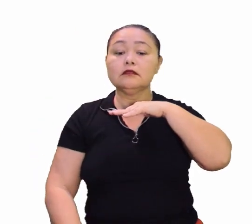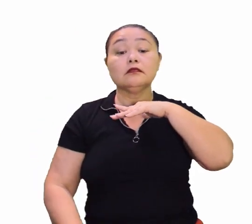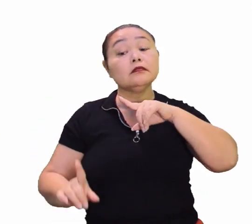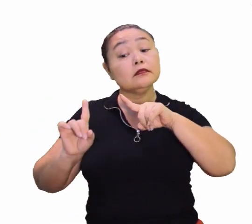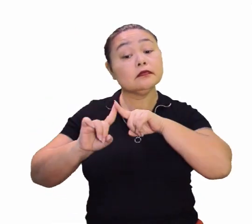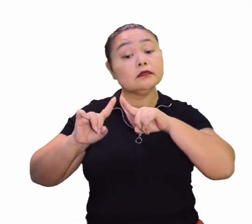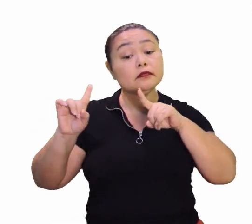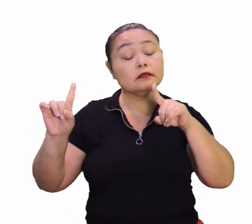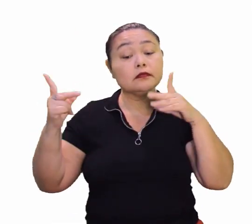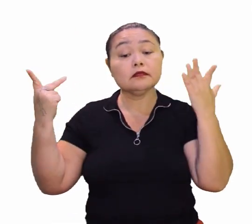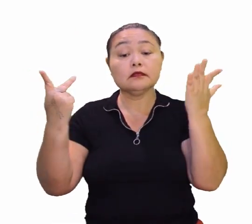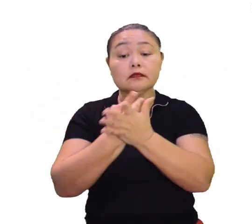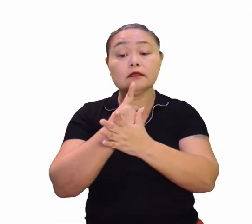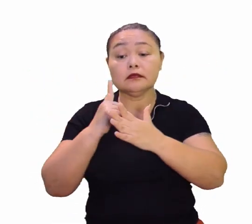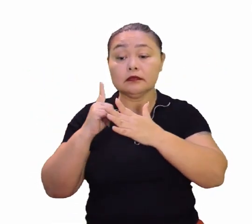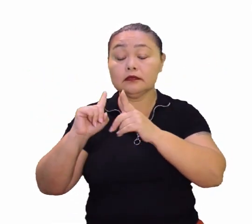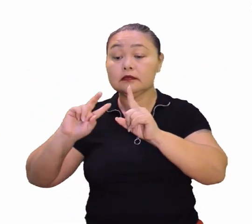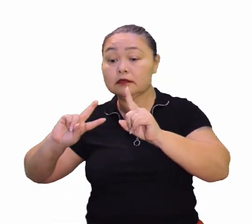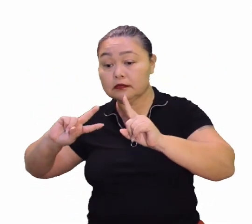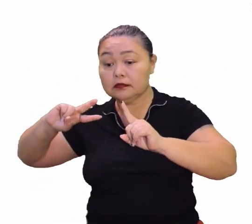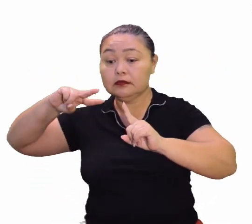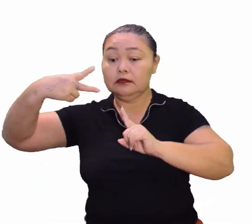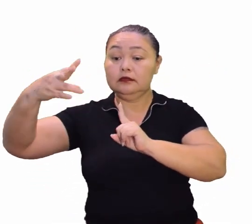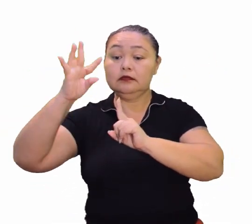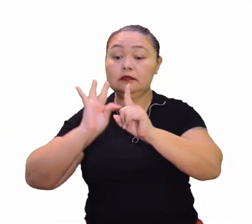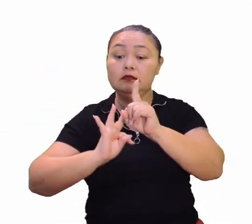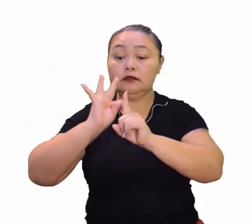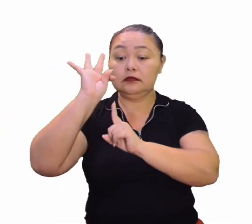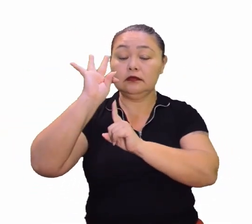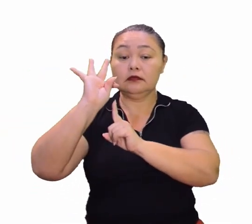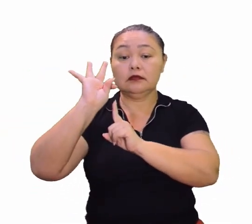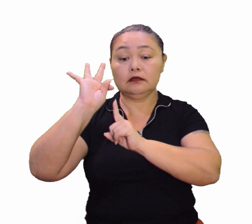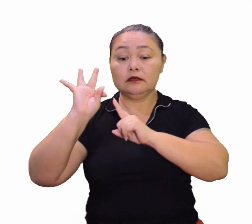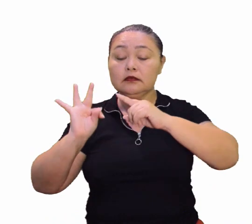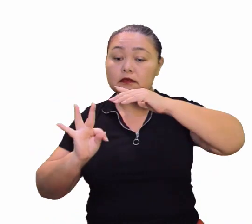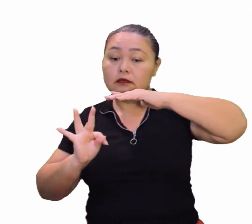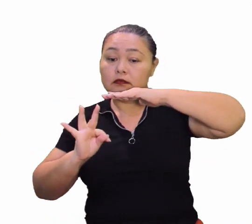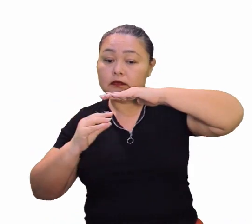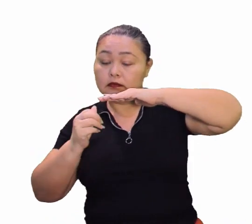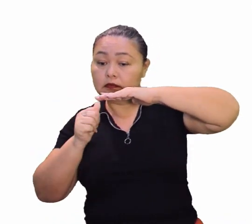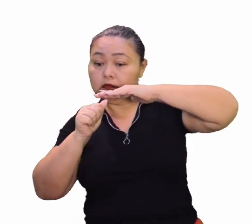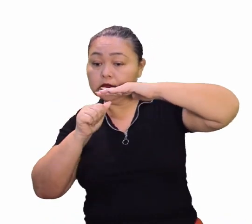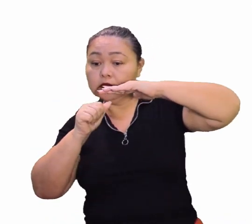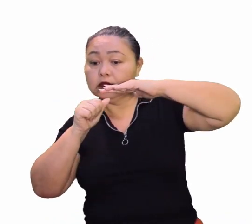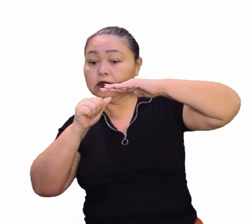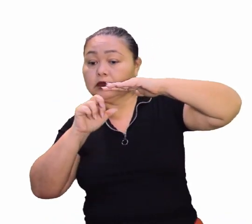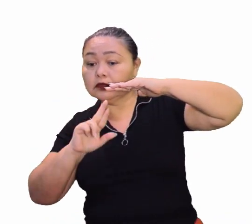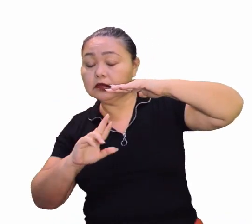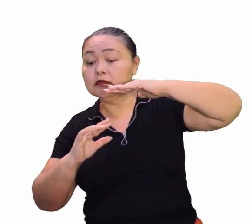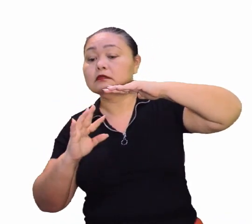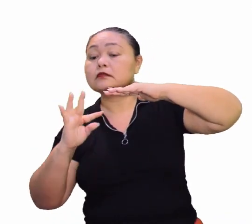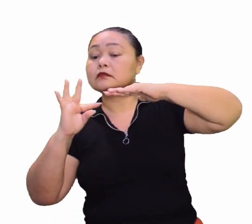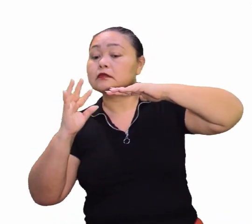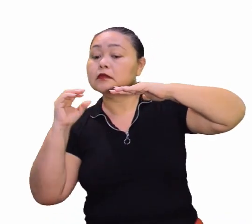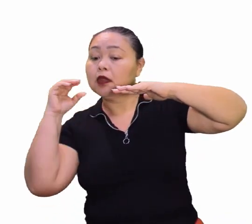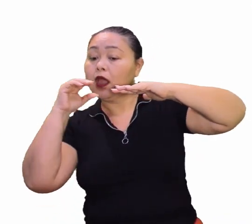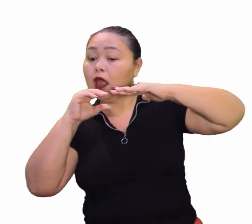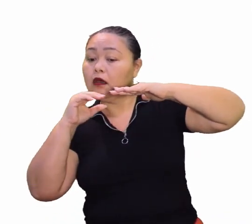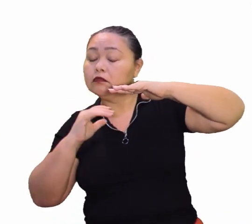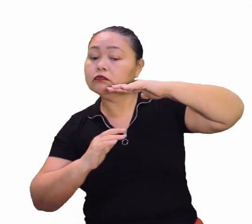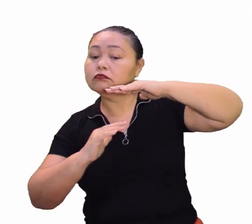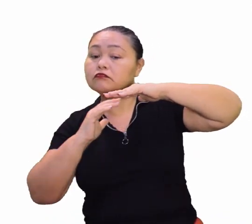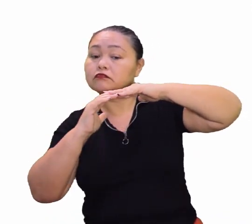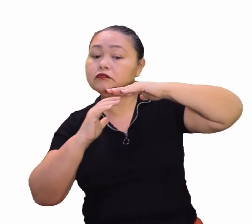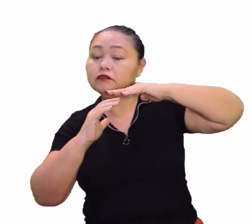Exatamente. Mas quando acontece a inversão térmica, esse fluxo normal da saída do ar quente da Terra acaba